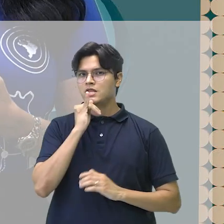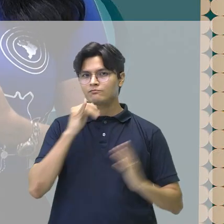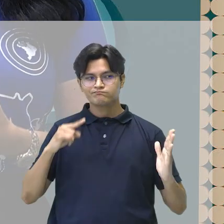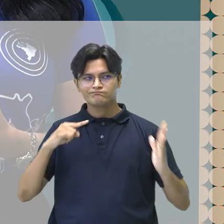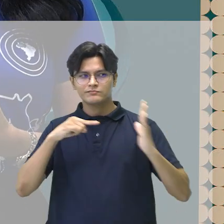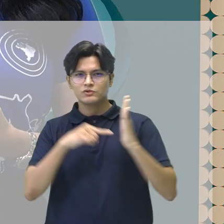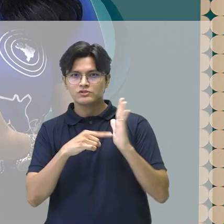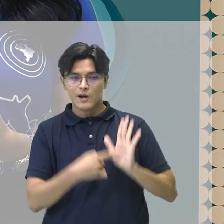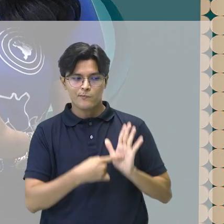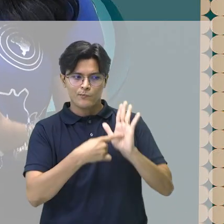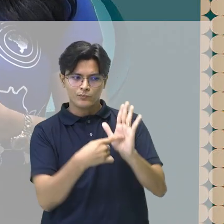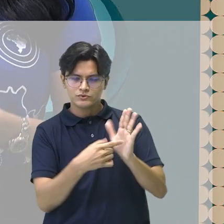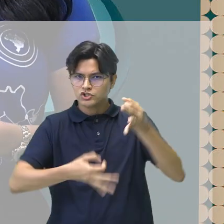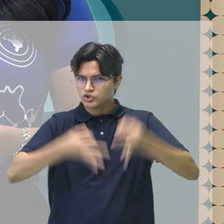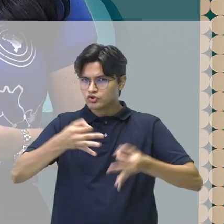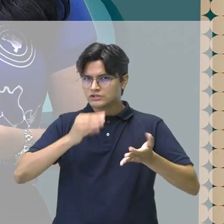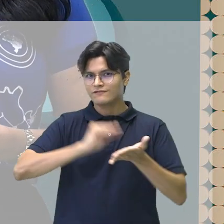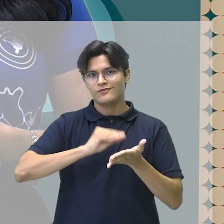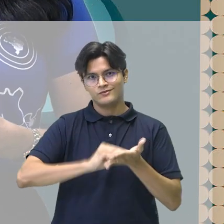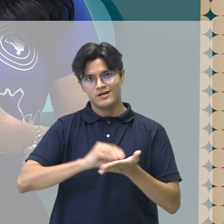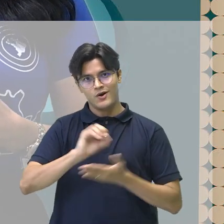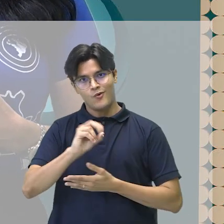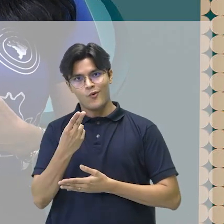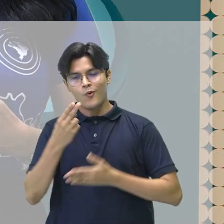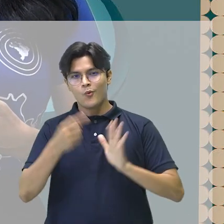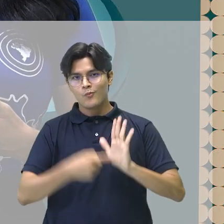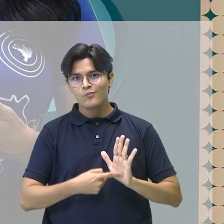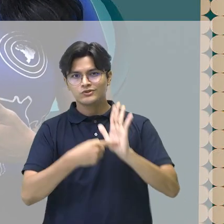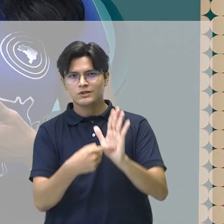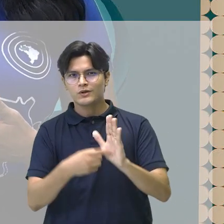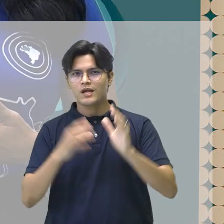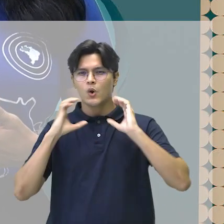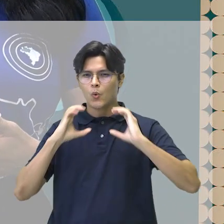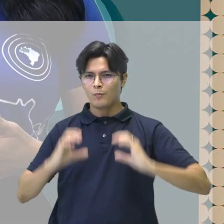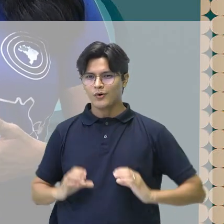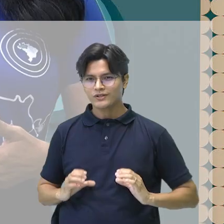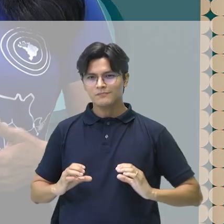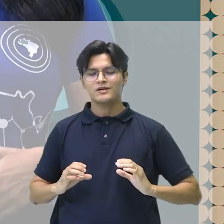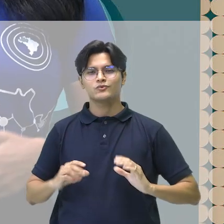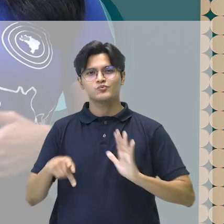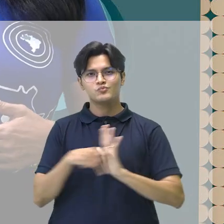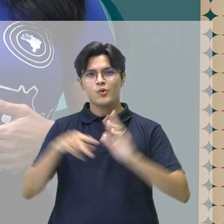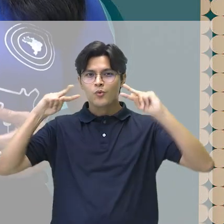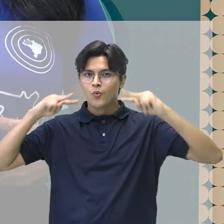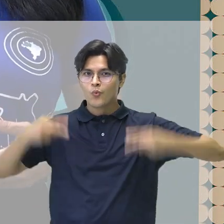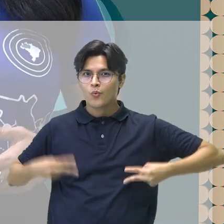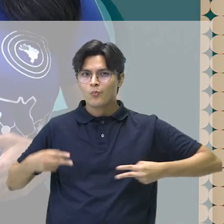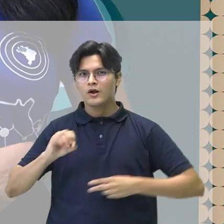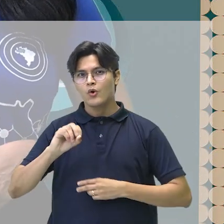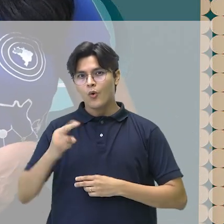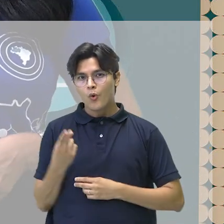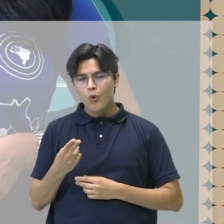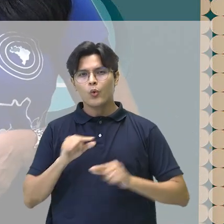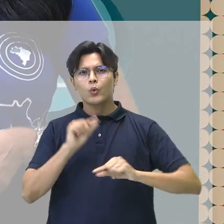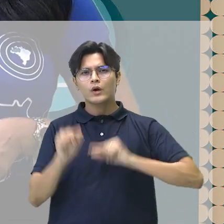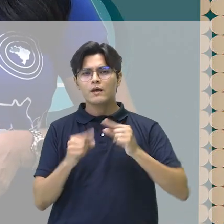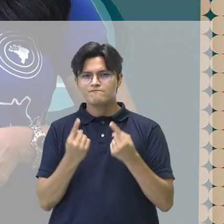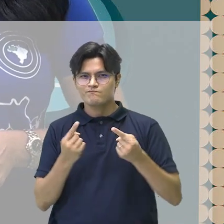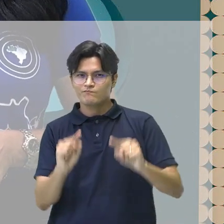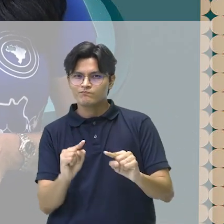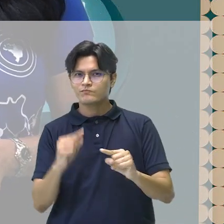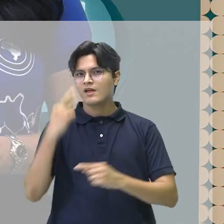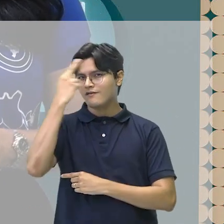denunciar injustiças, retratar comportamentos humanos ou provocar reflexões sobre